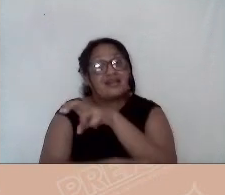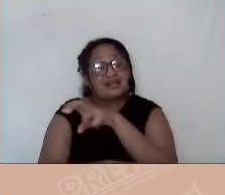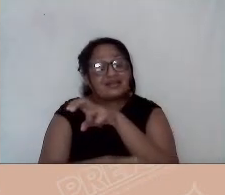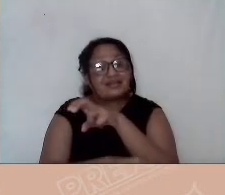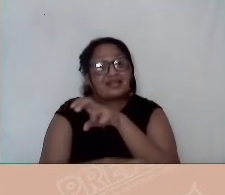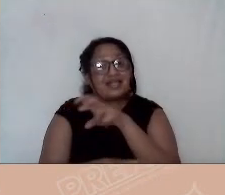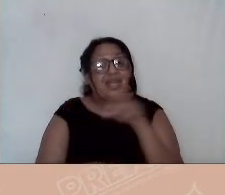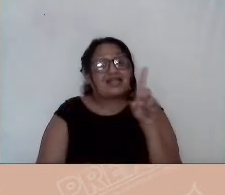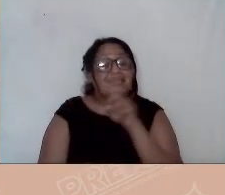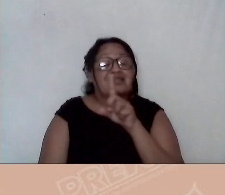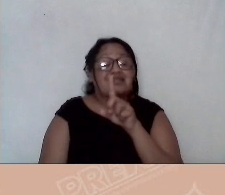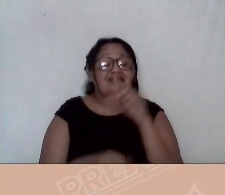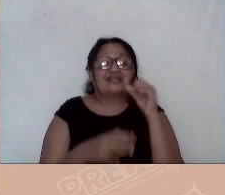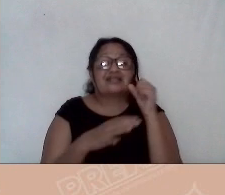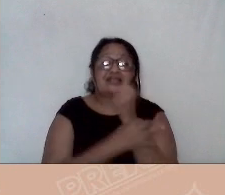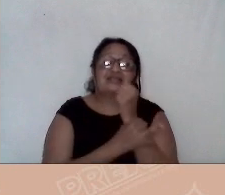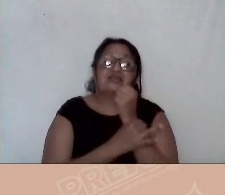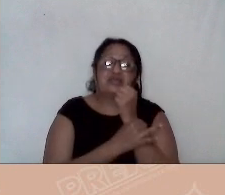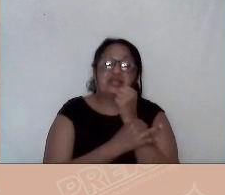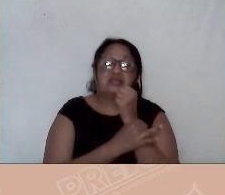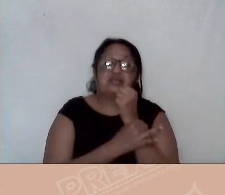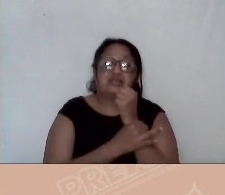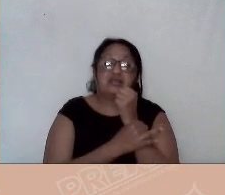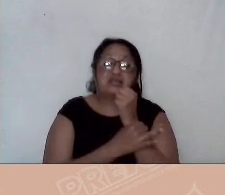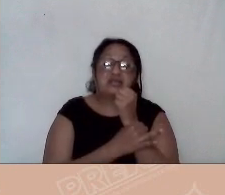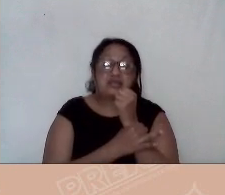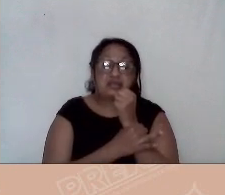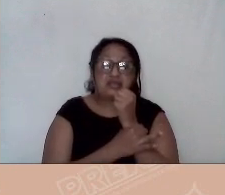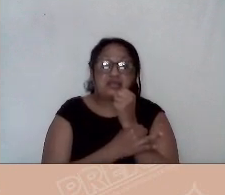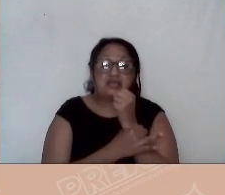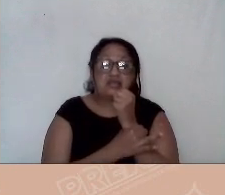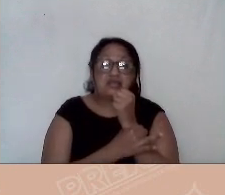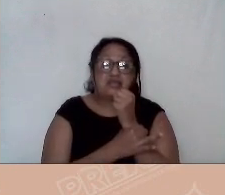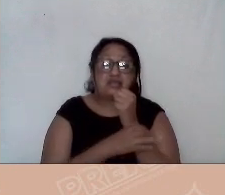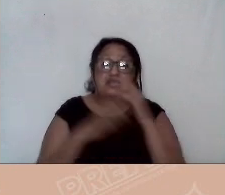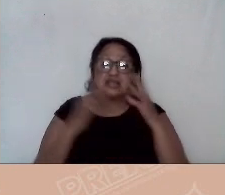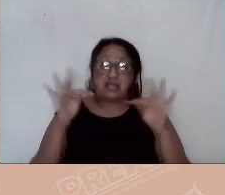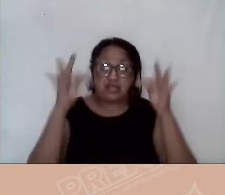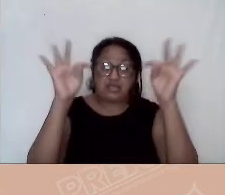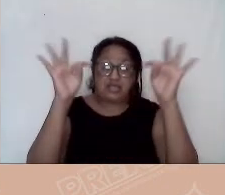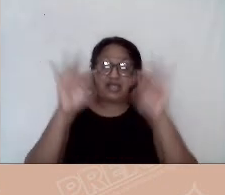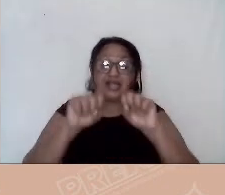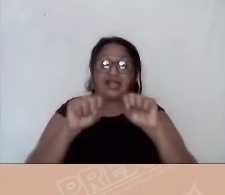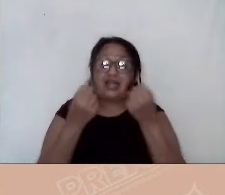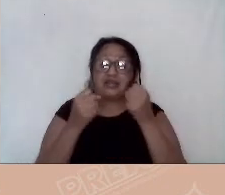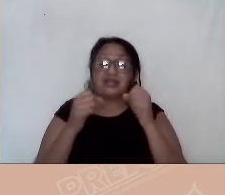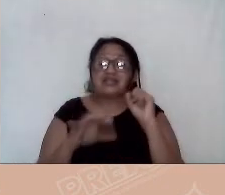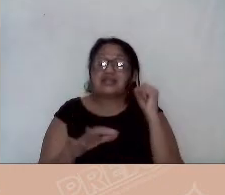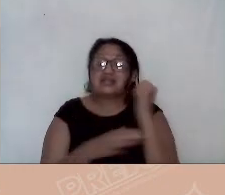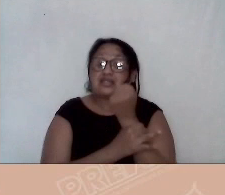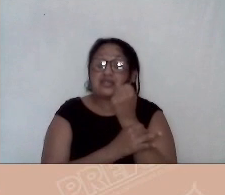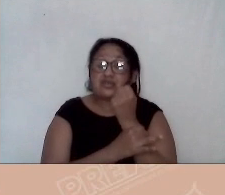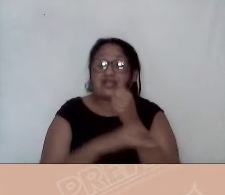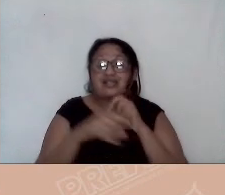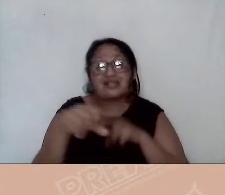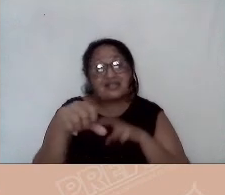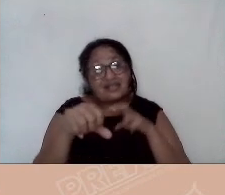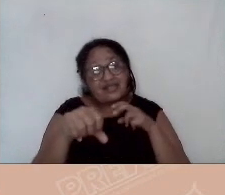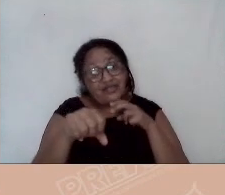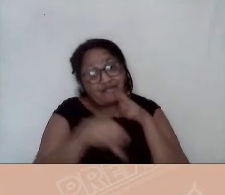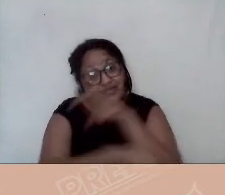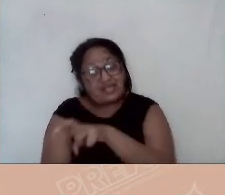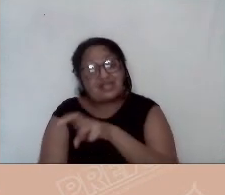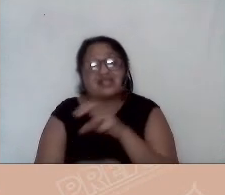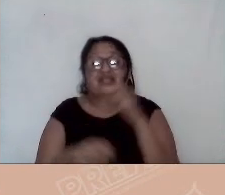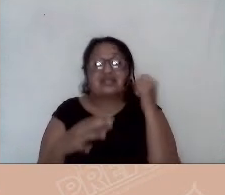hackers occasionally did então a quebra de segurança ou a invasão de segurança que alguns